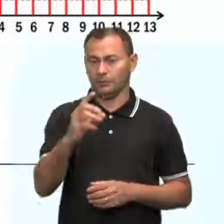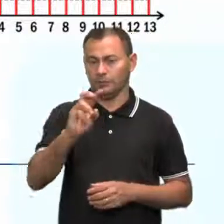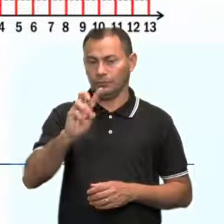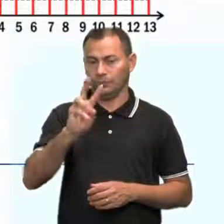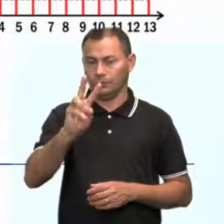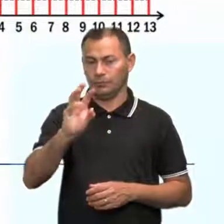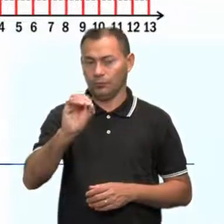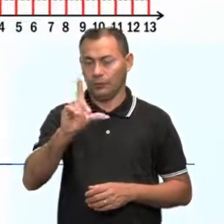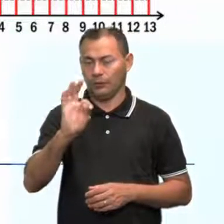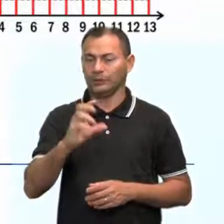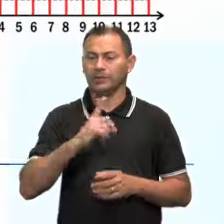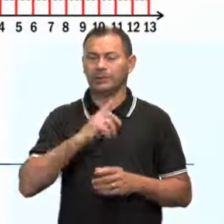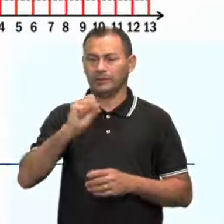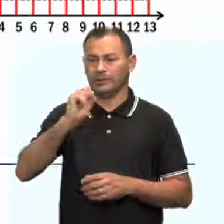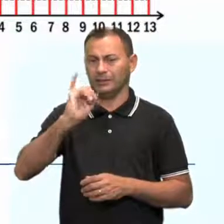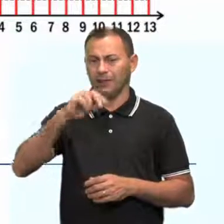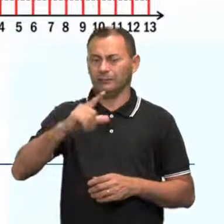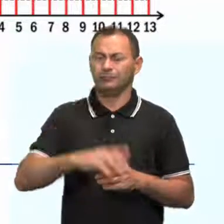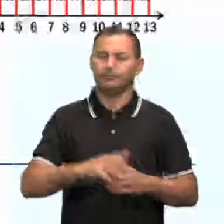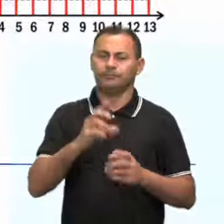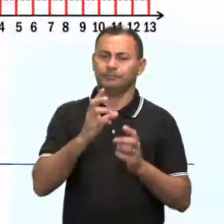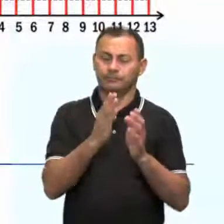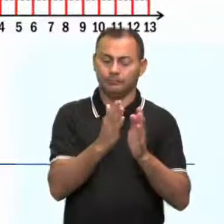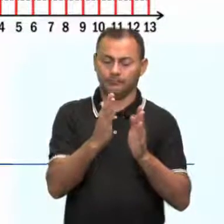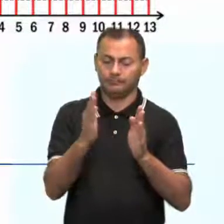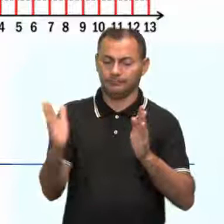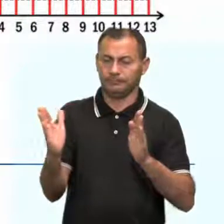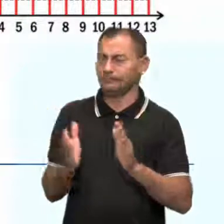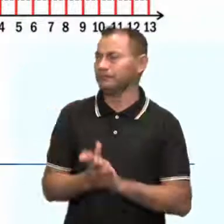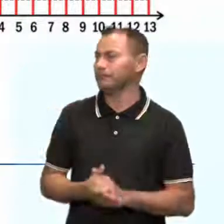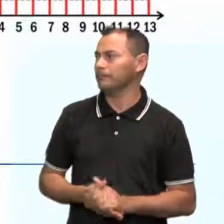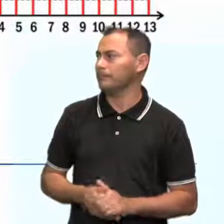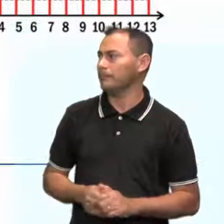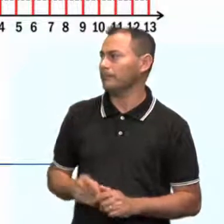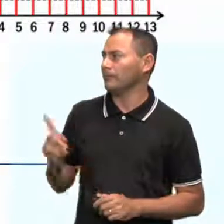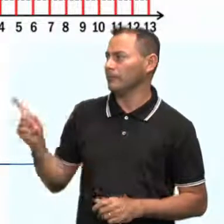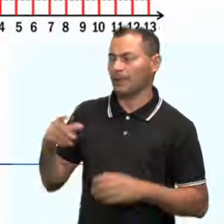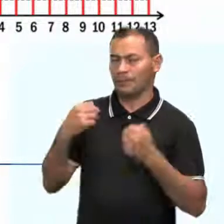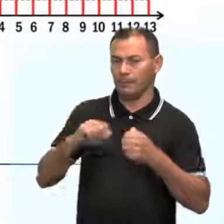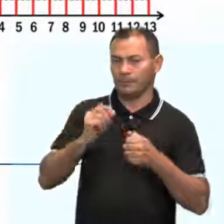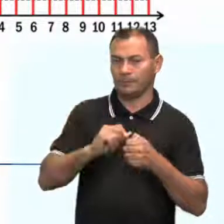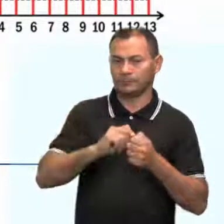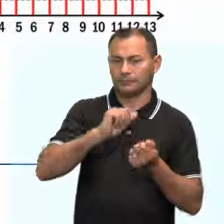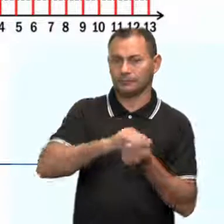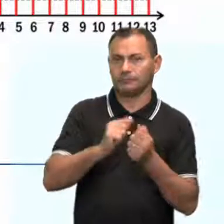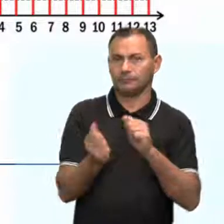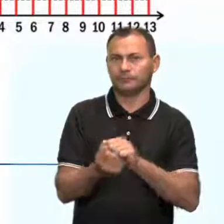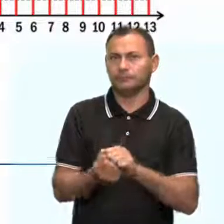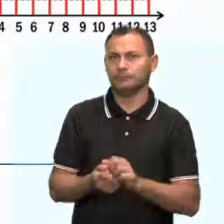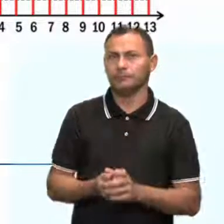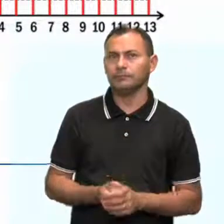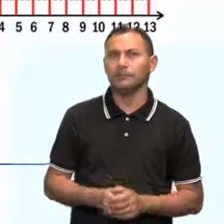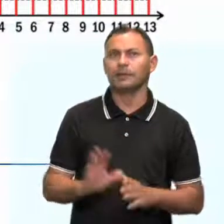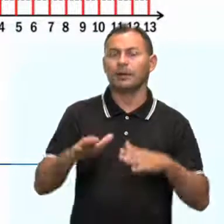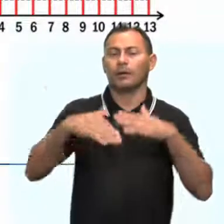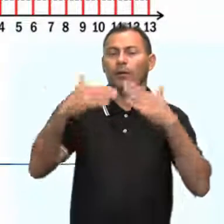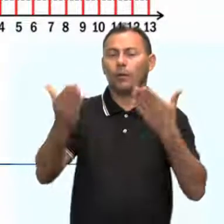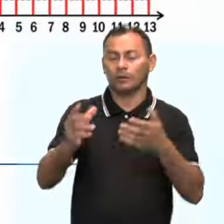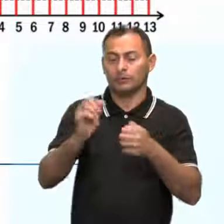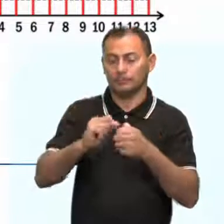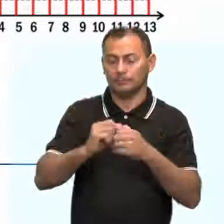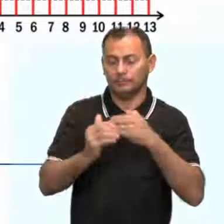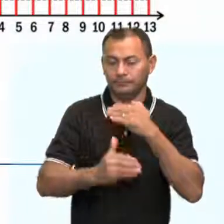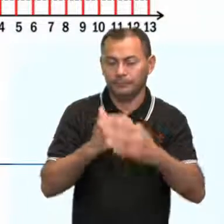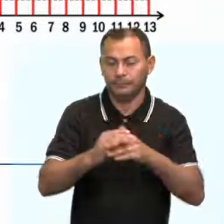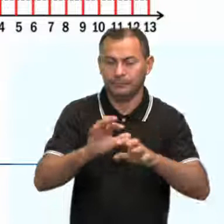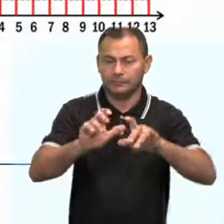for um sinal muito pequeno, existe sinal analógico que tem nessa faixa. Então, você primeiro faz a adequação, e quando você vai fazer o